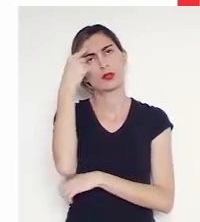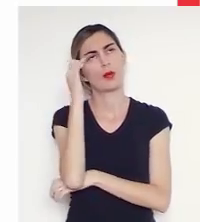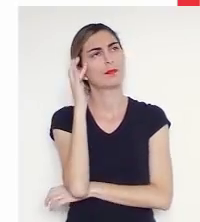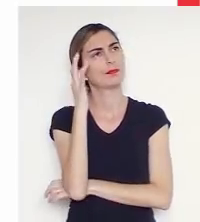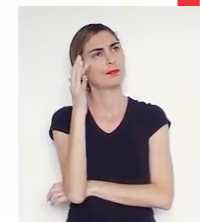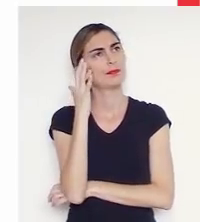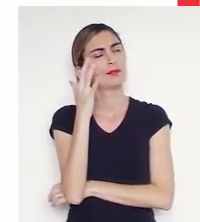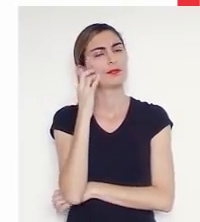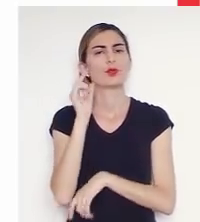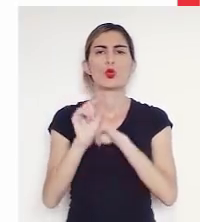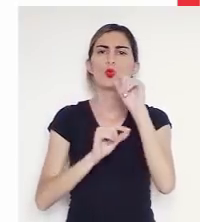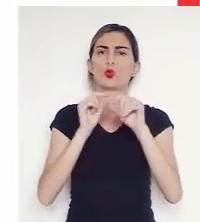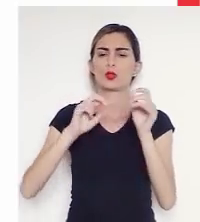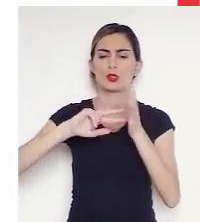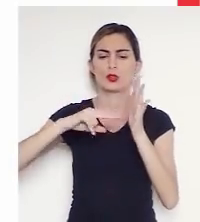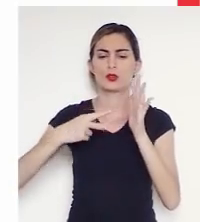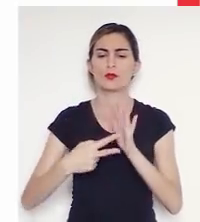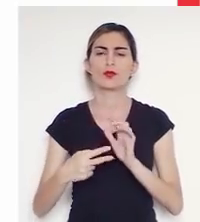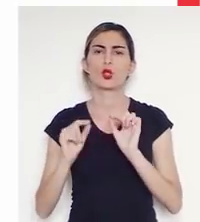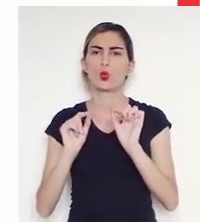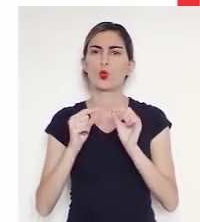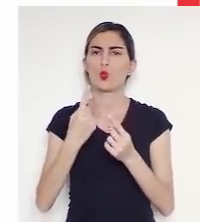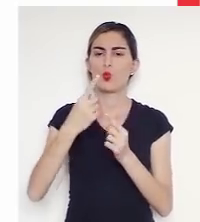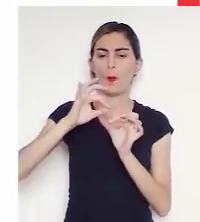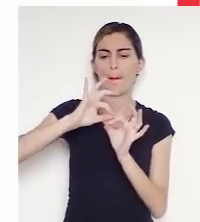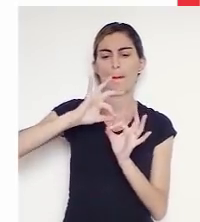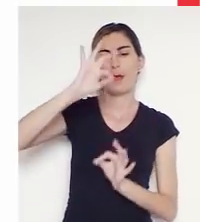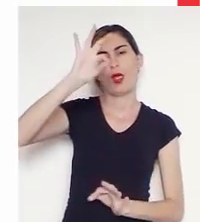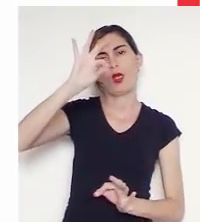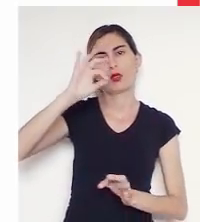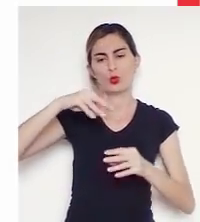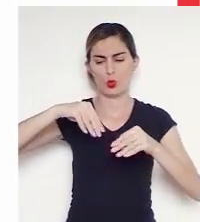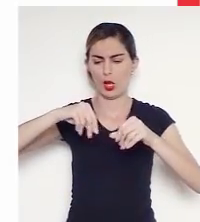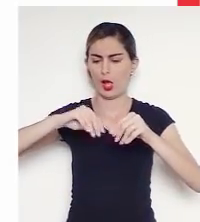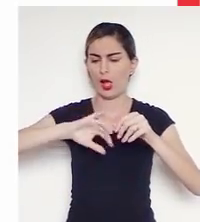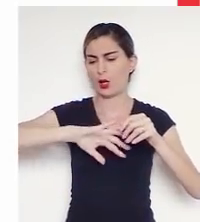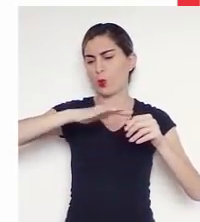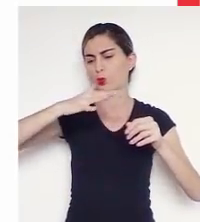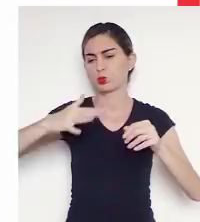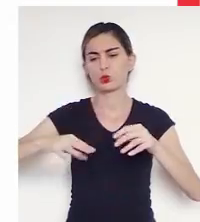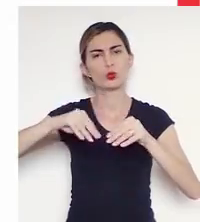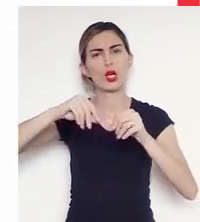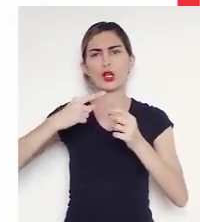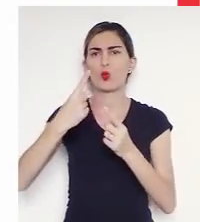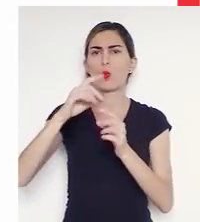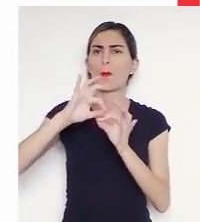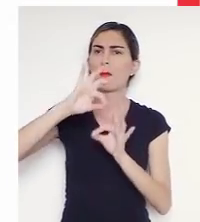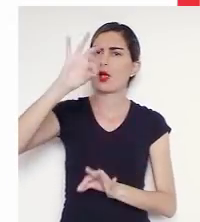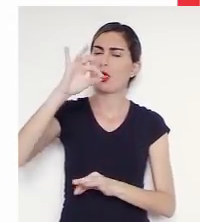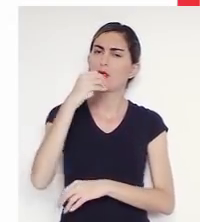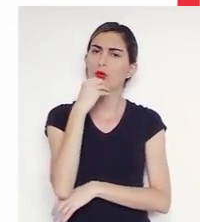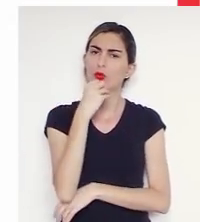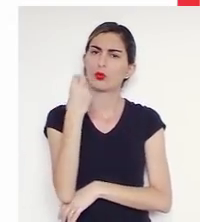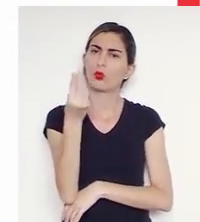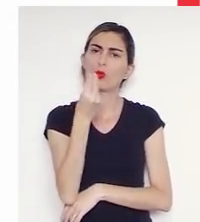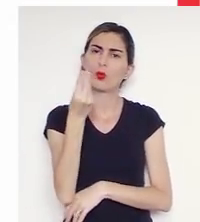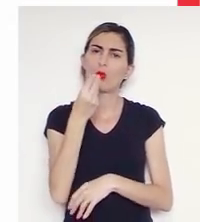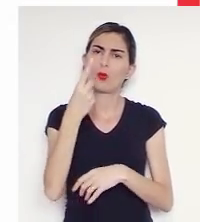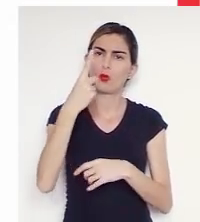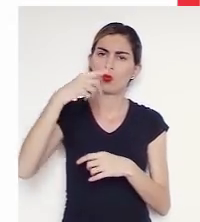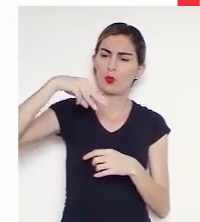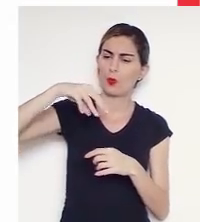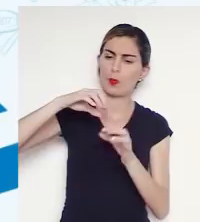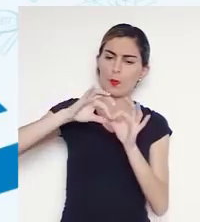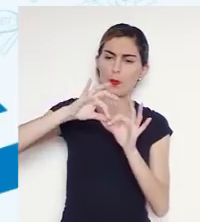para pensar o que significa 1 metro de areia? É isso mesmo, 1 metro